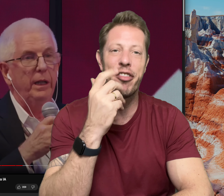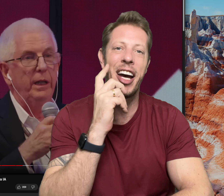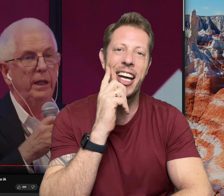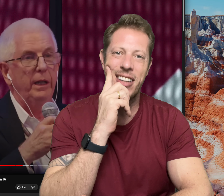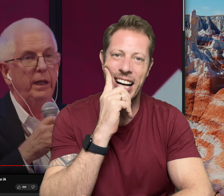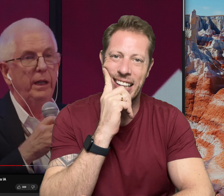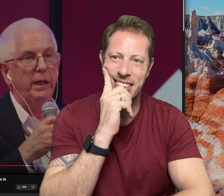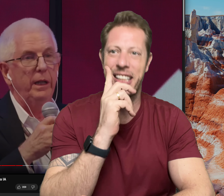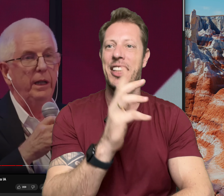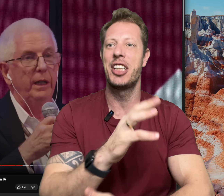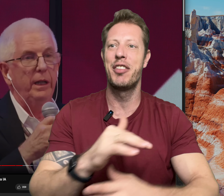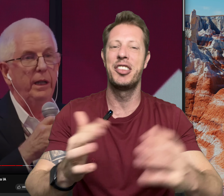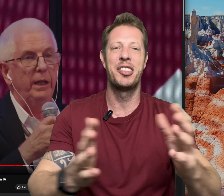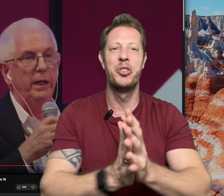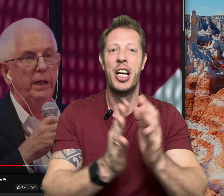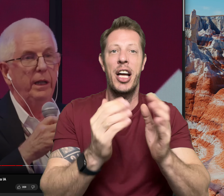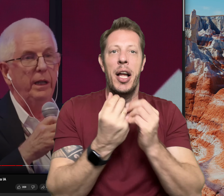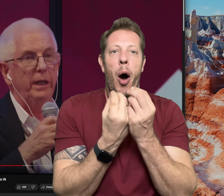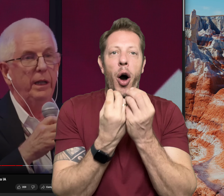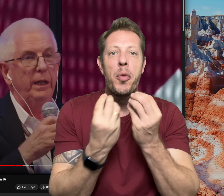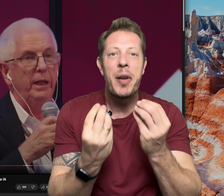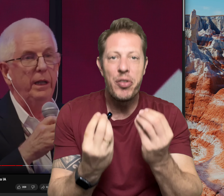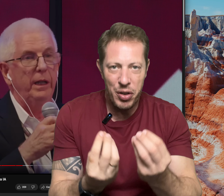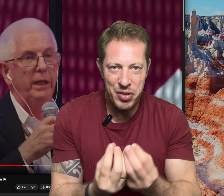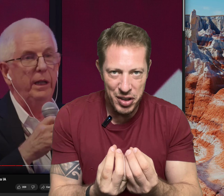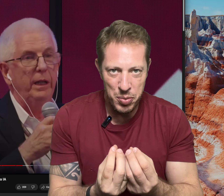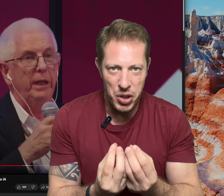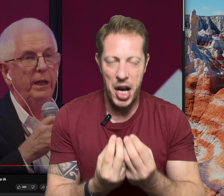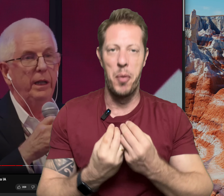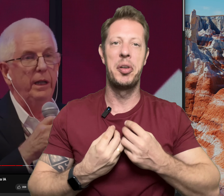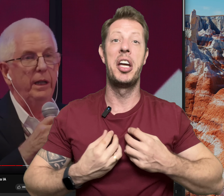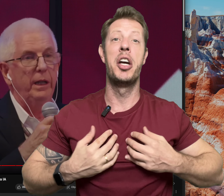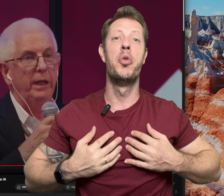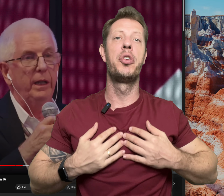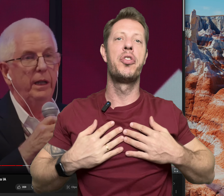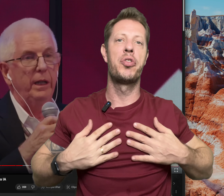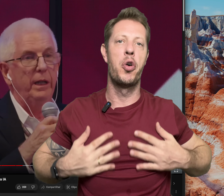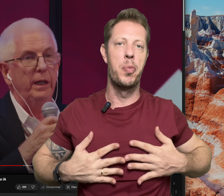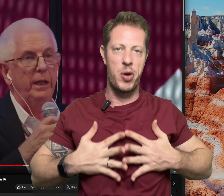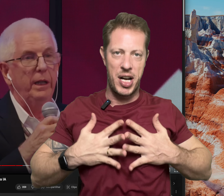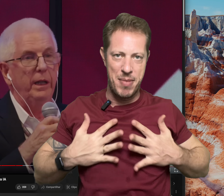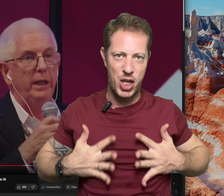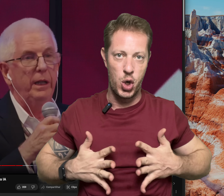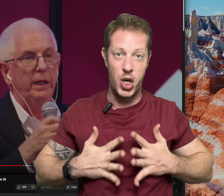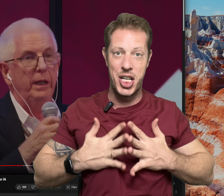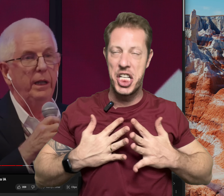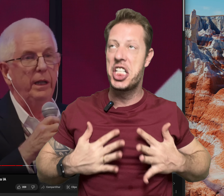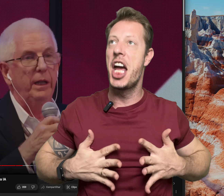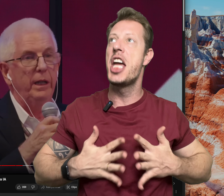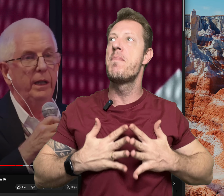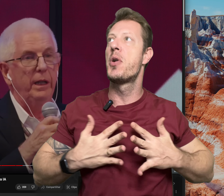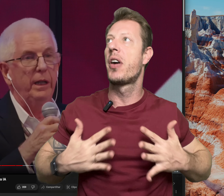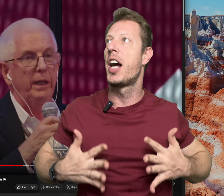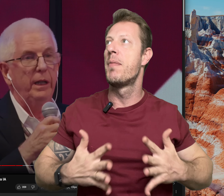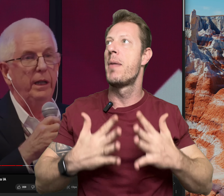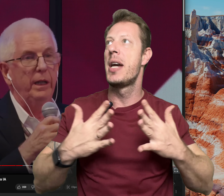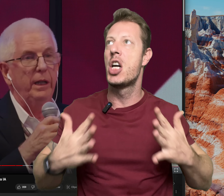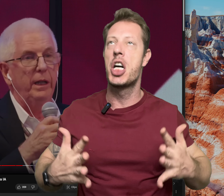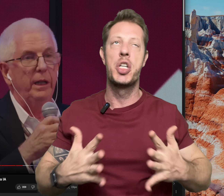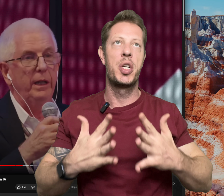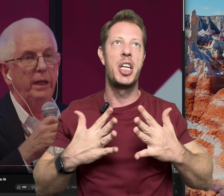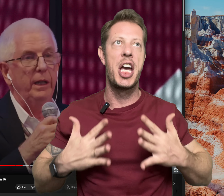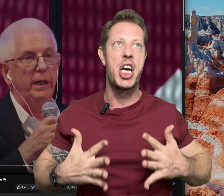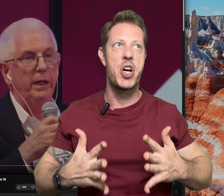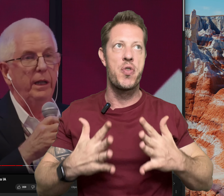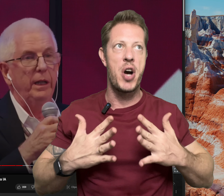querendo falar do velho, cara. Vocês estão querendo achar que vocês são. Olha o preciosismo. Não, porque eu que sou o programador. Ninguém programa